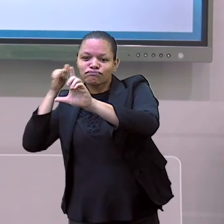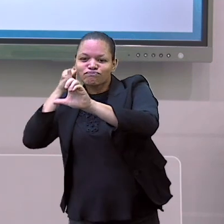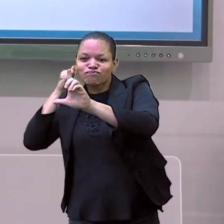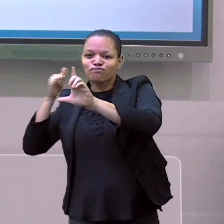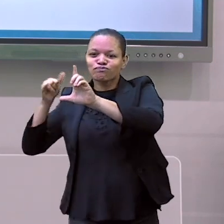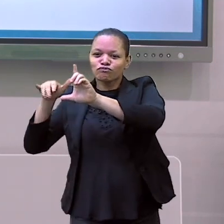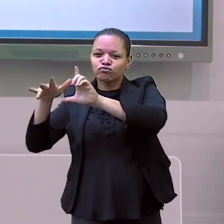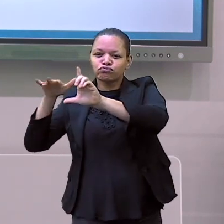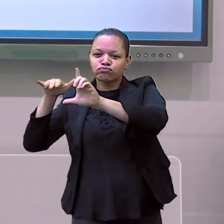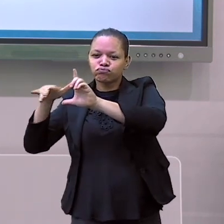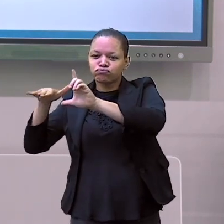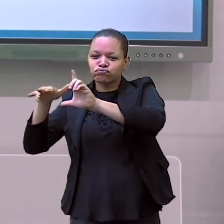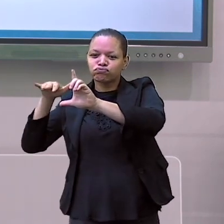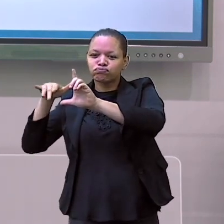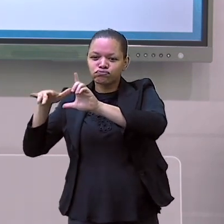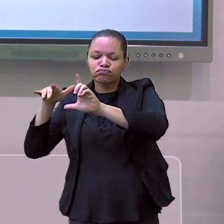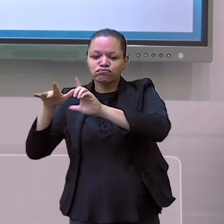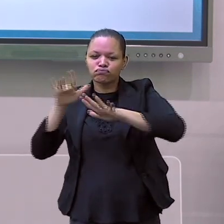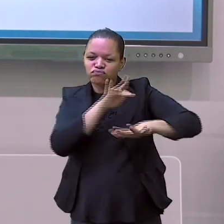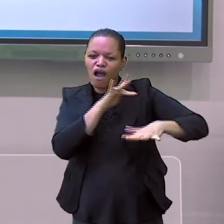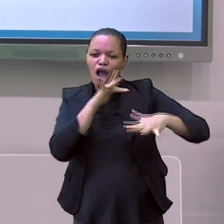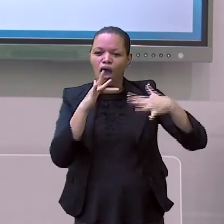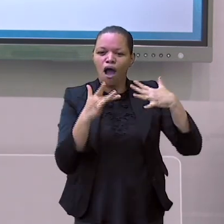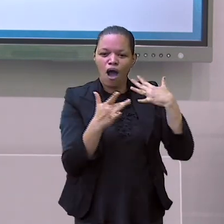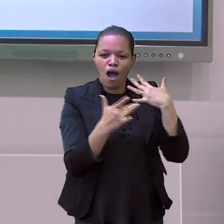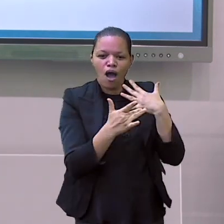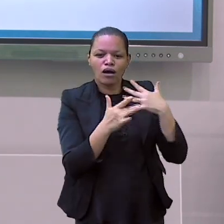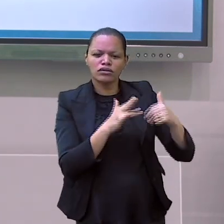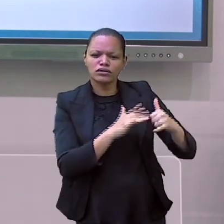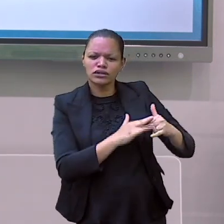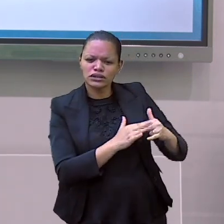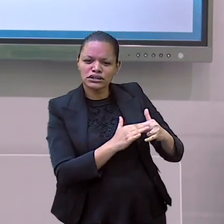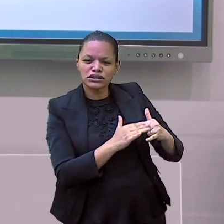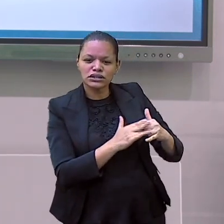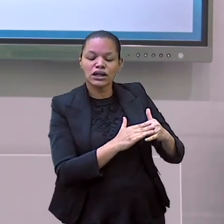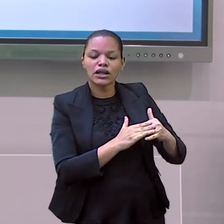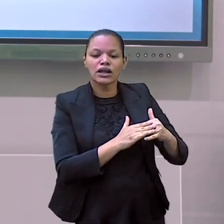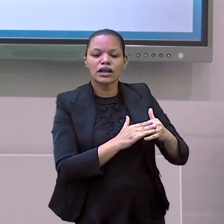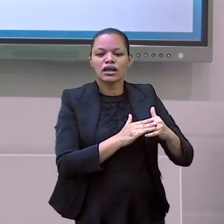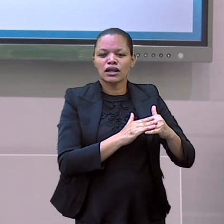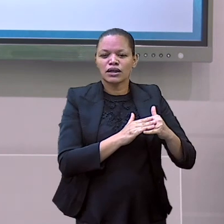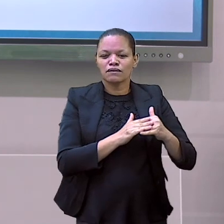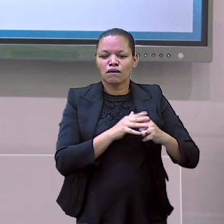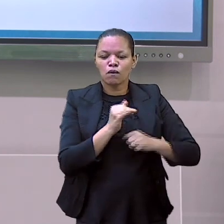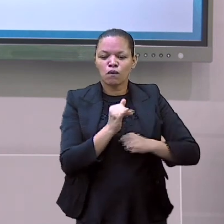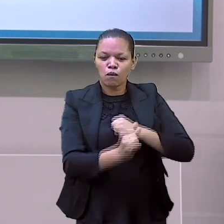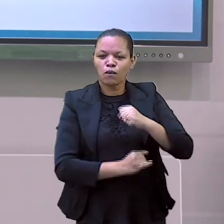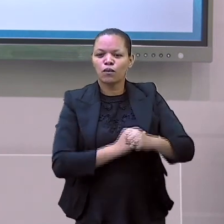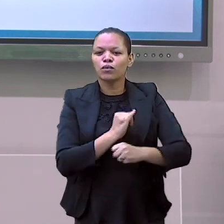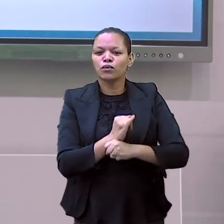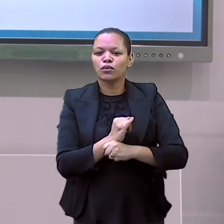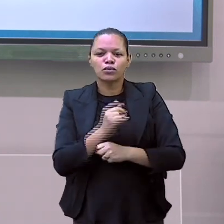tela, acesse nossas redes sociais e se inscreva em nosso canal do YouTube